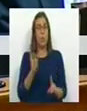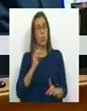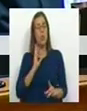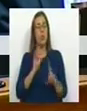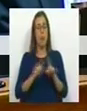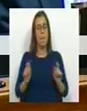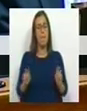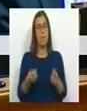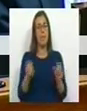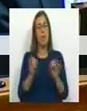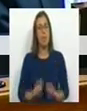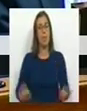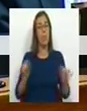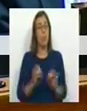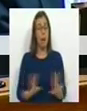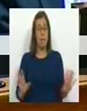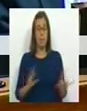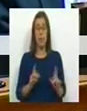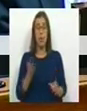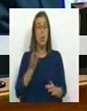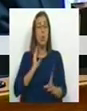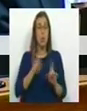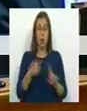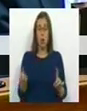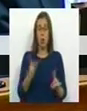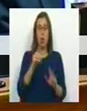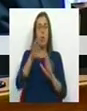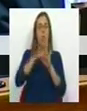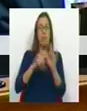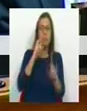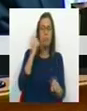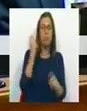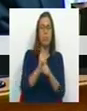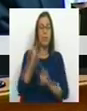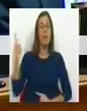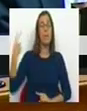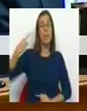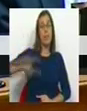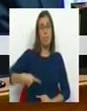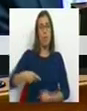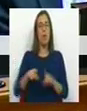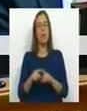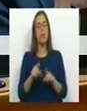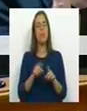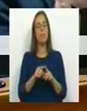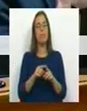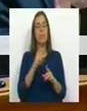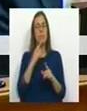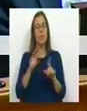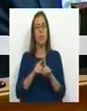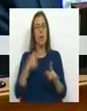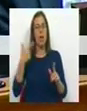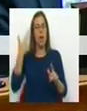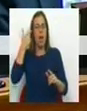a pressões, não estava sujeito a condições impostas como uma guilhotina